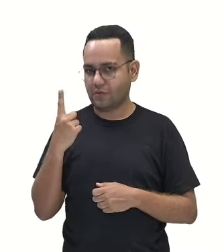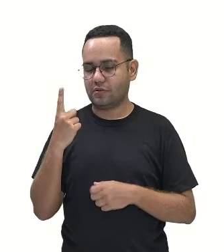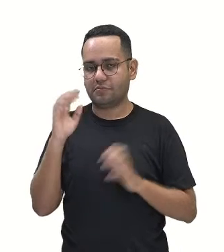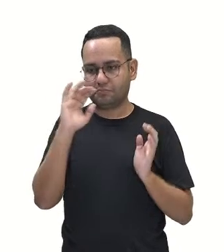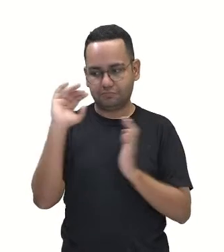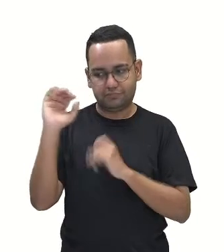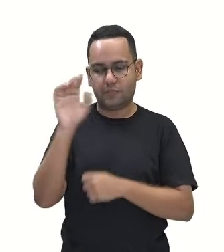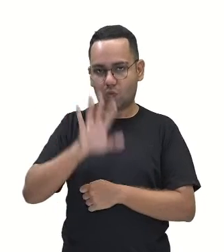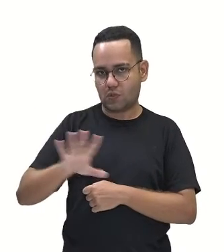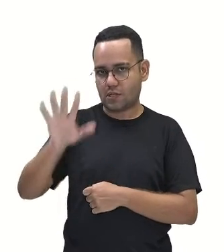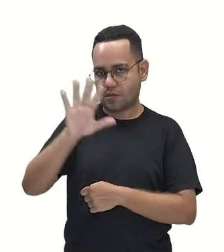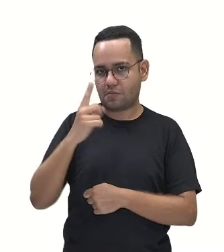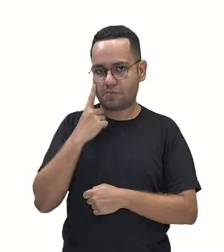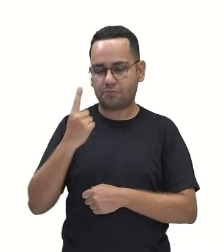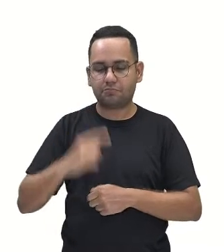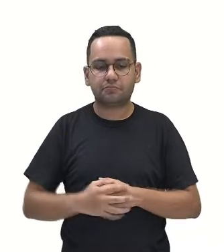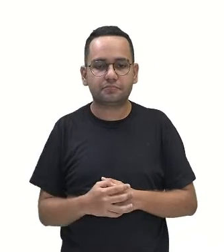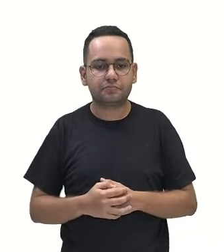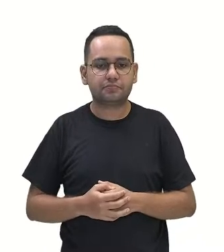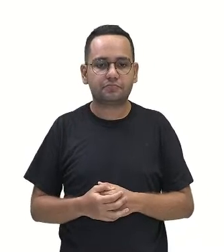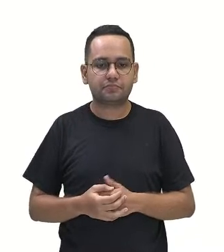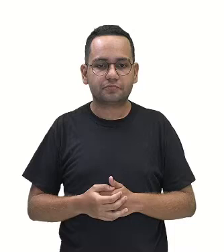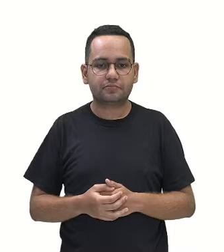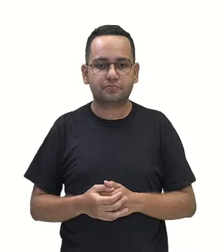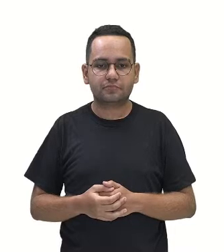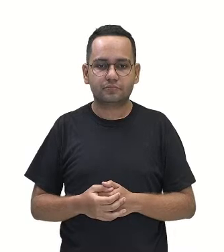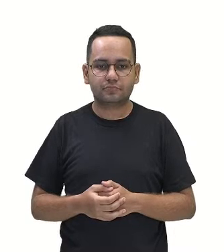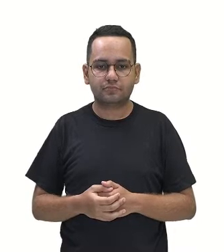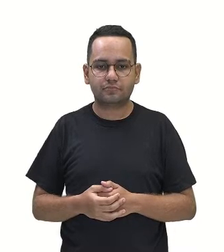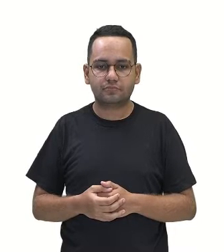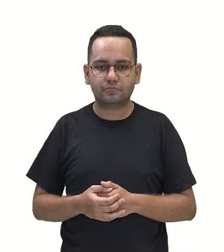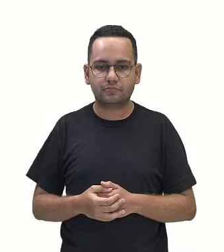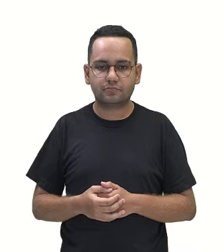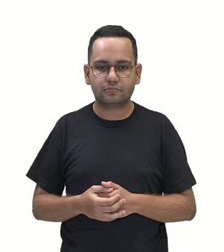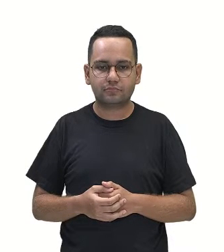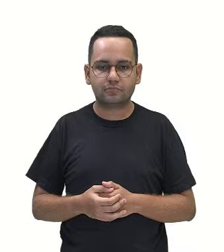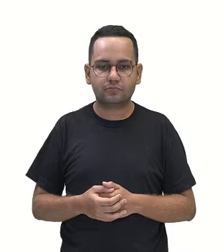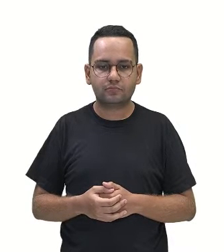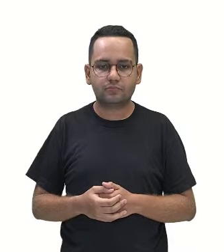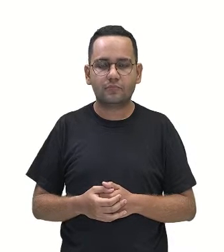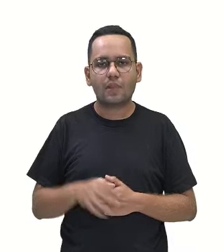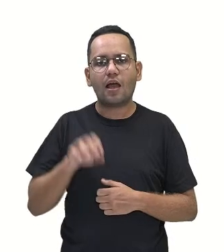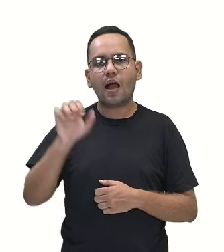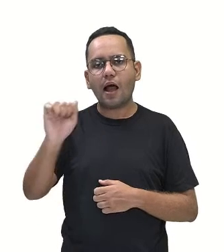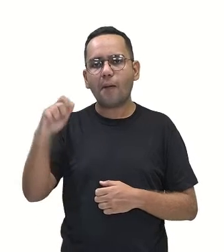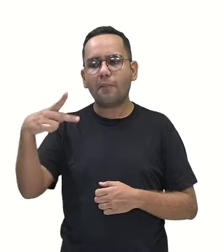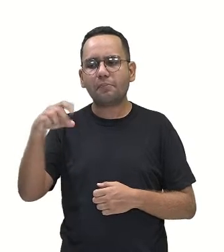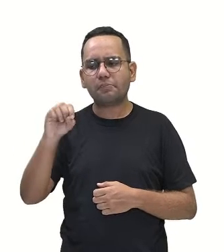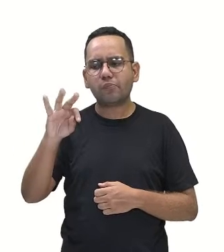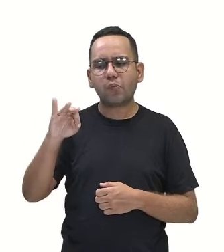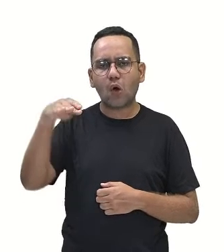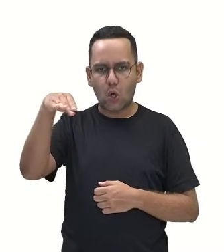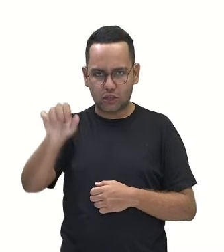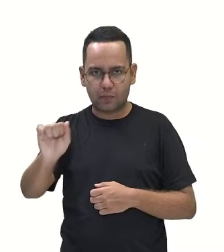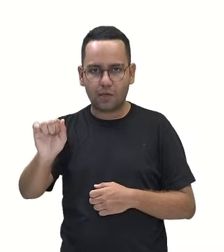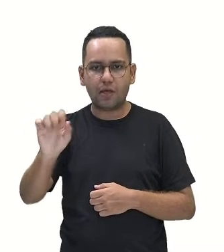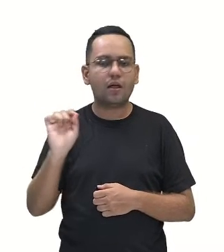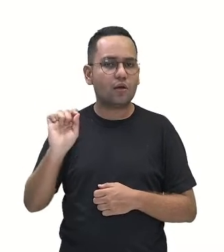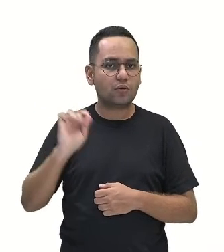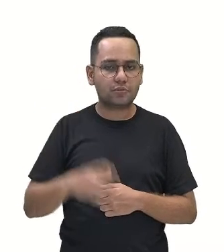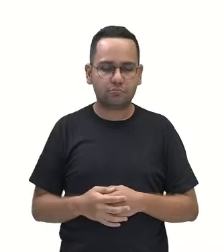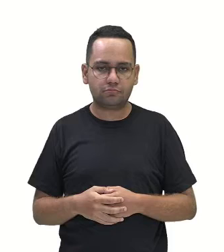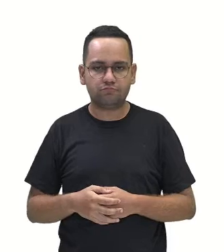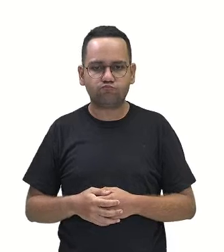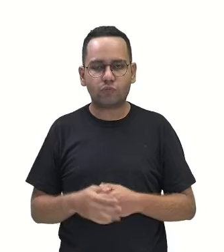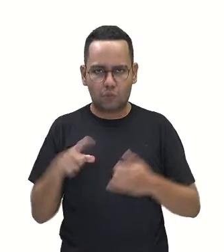polígonos regulares. Vamos, então, aqui limpar. O apótema é um segmento de reta